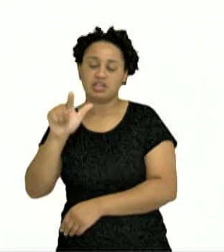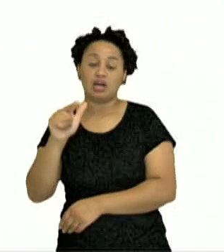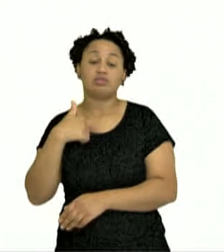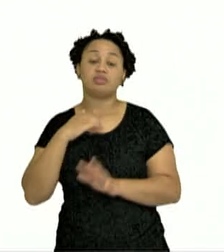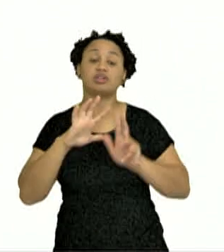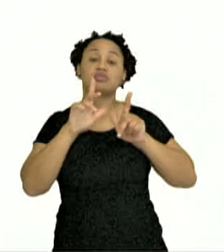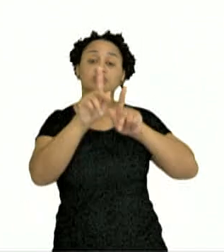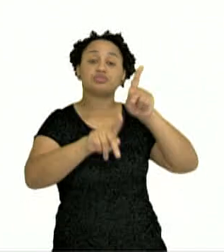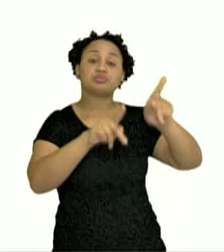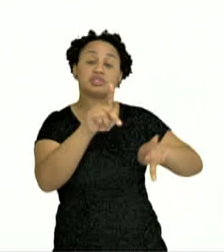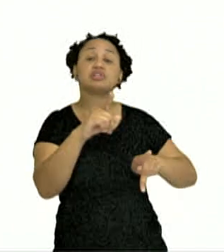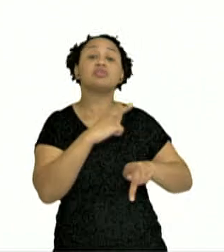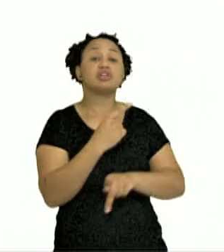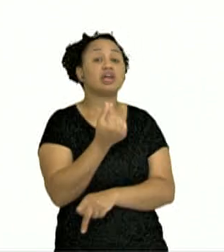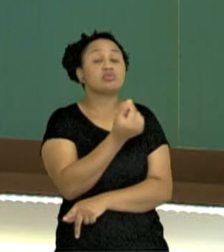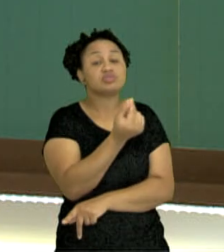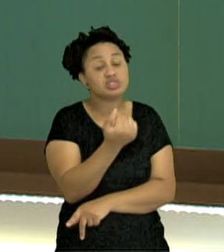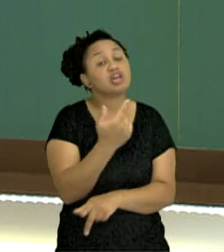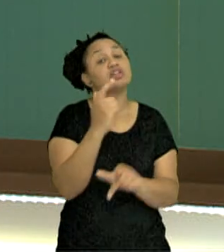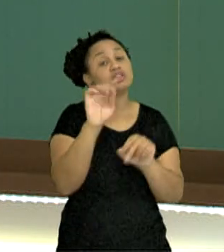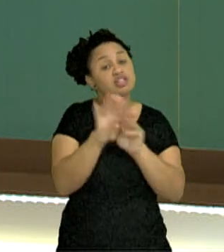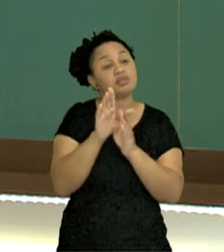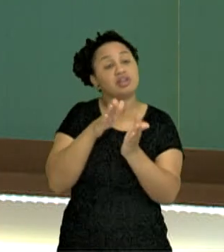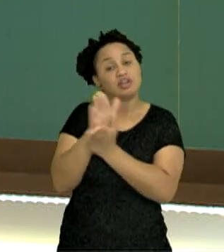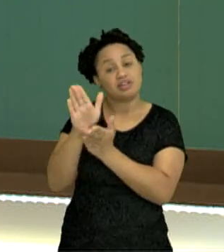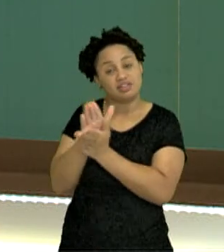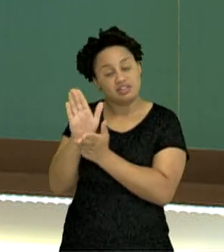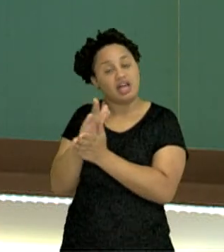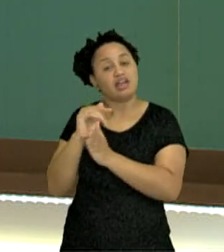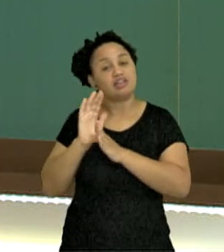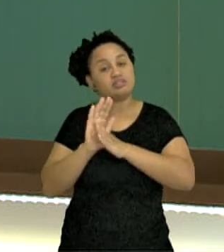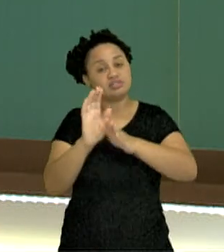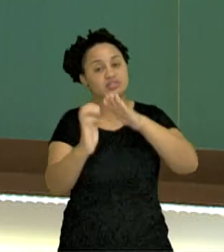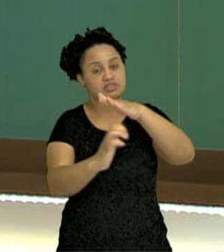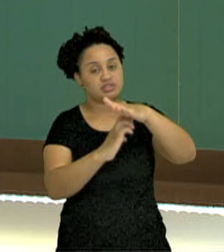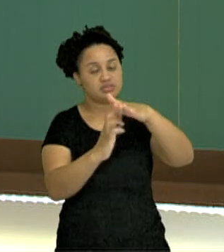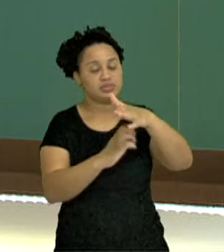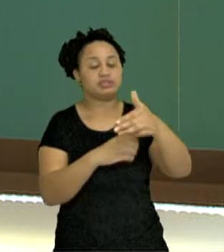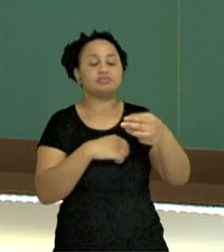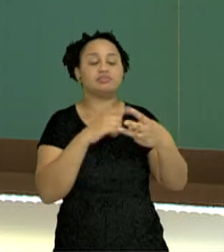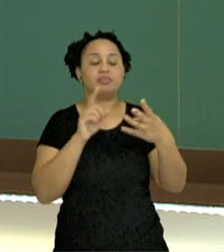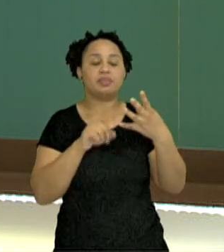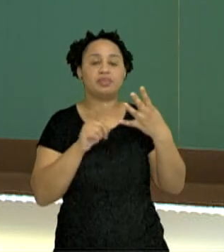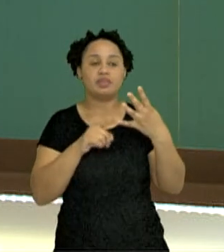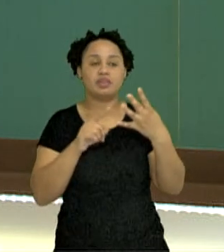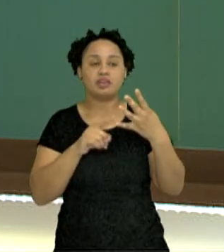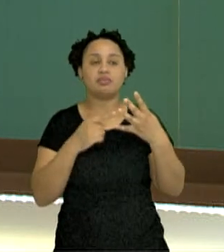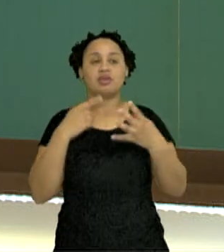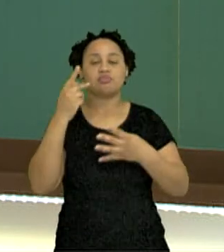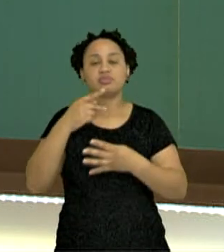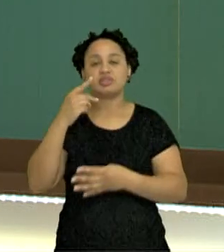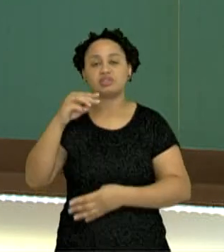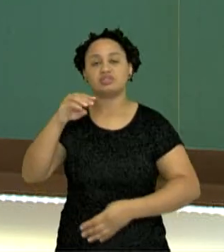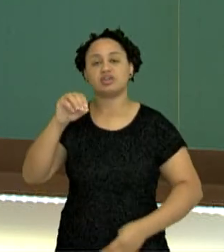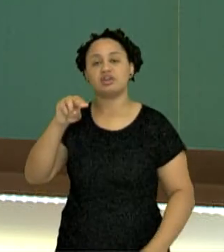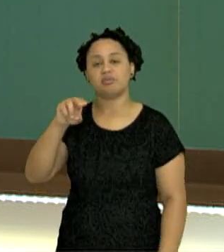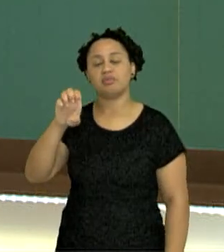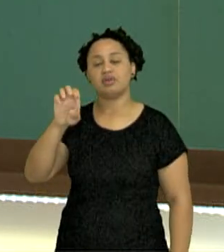recursos para que venham a consumir. E, por fim, aqui nós temos também a política monetária, que consiste no controle